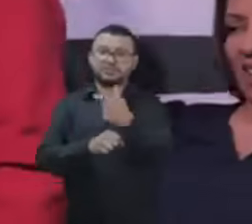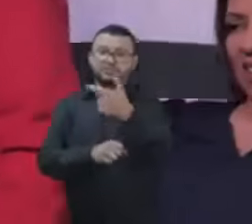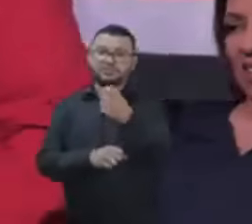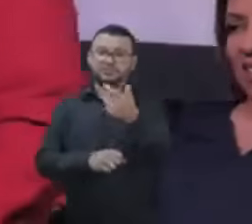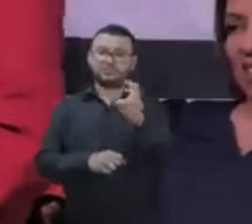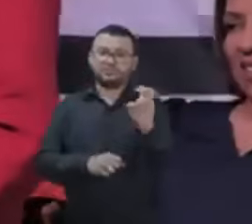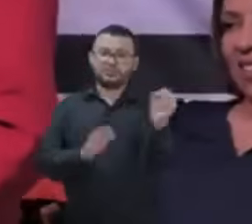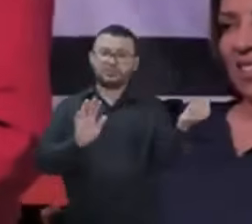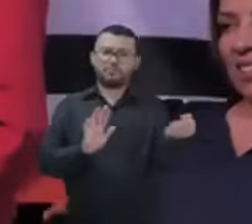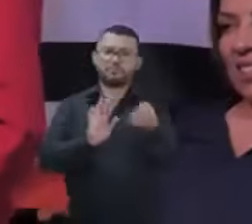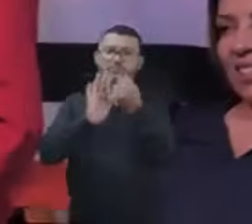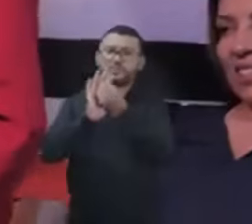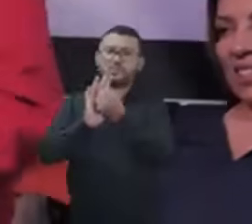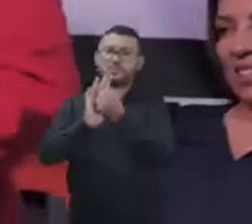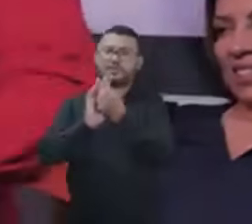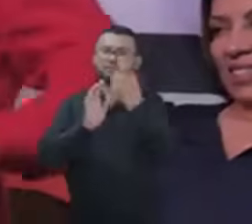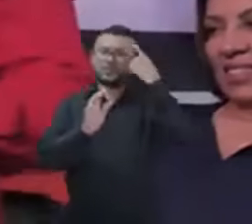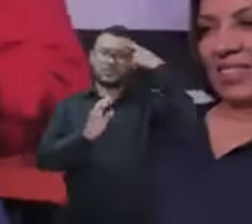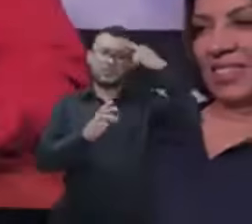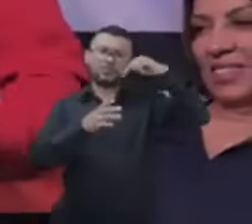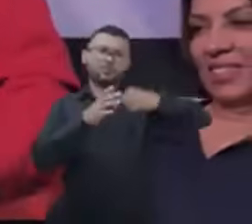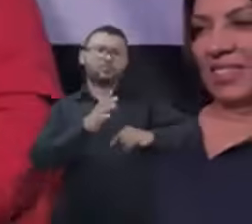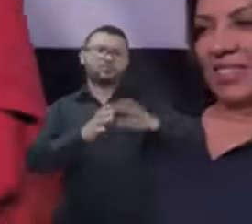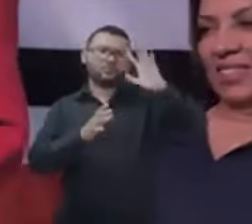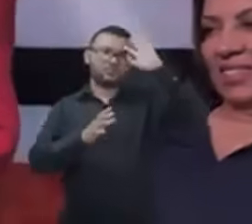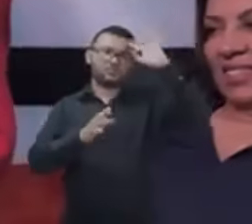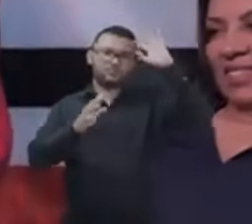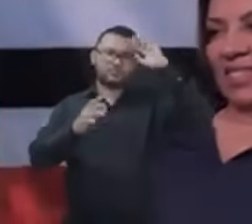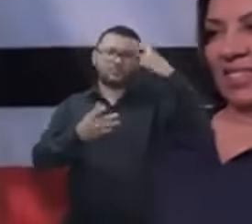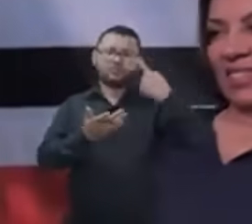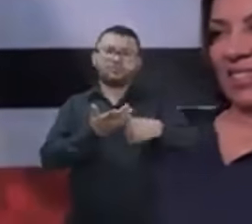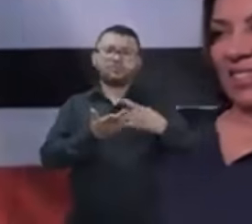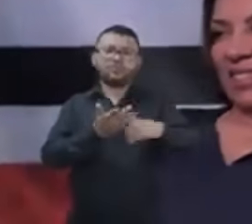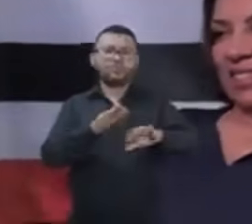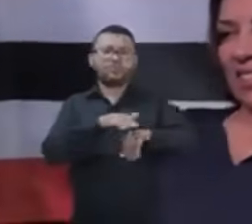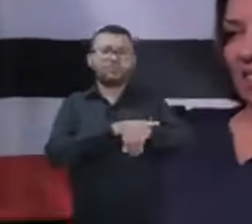marcado por profundas reflexões, diálogos e reafirmações do nosso